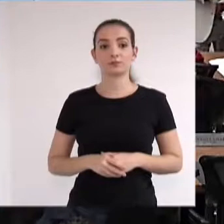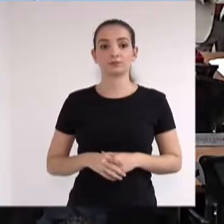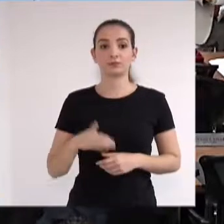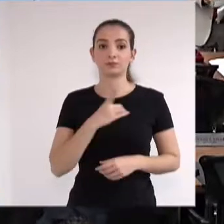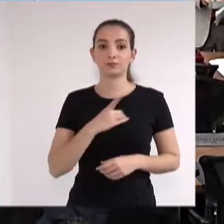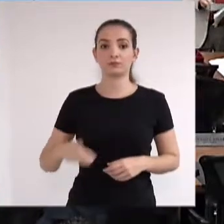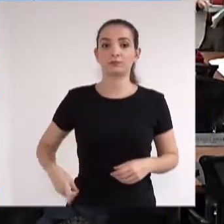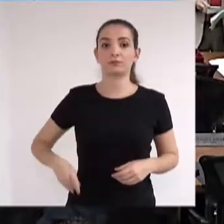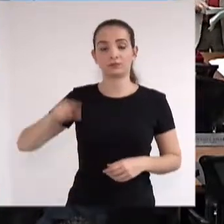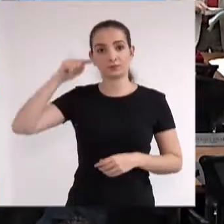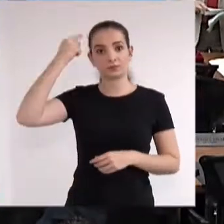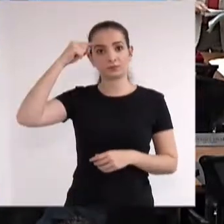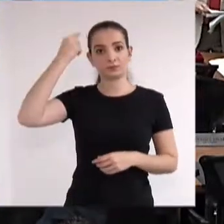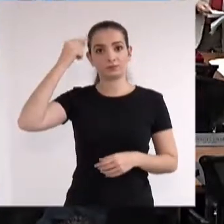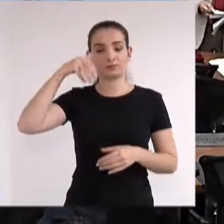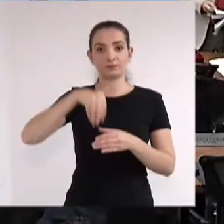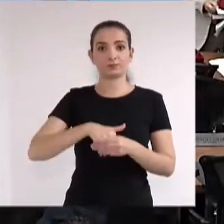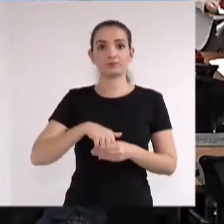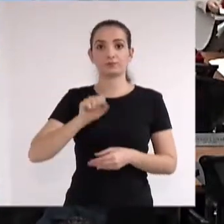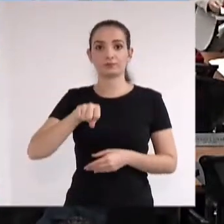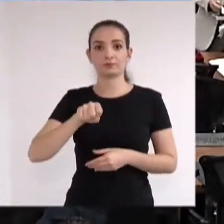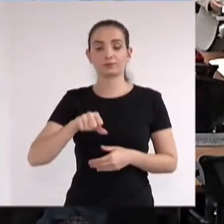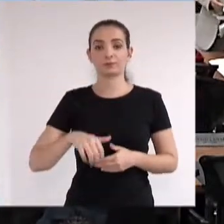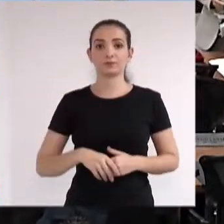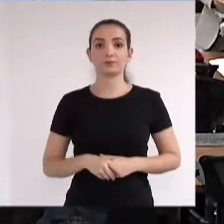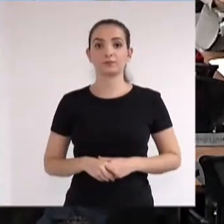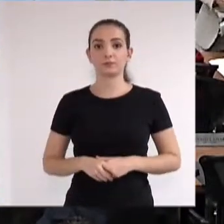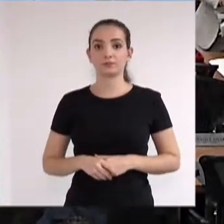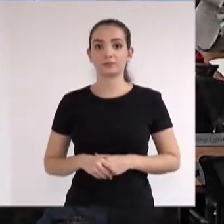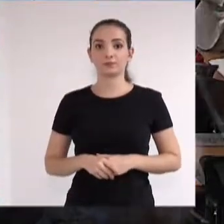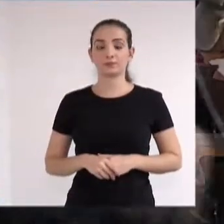Deputado Zé Teixeira, vota sim. Deputado Zé Teixeira, vota sim.